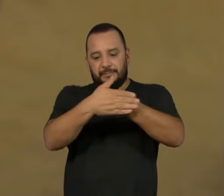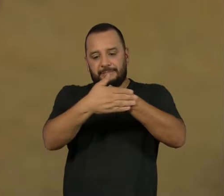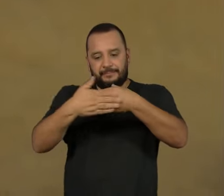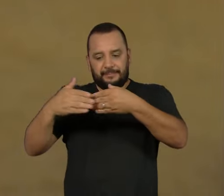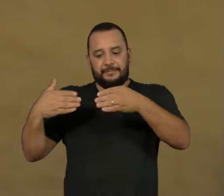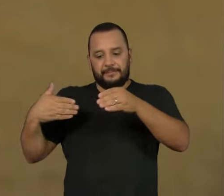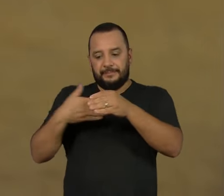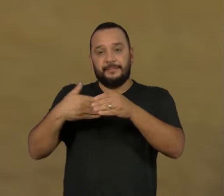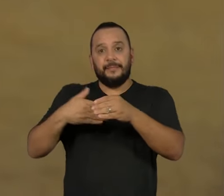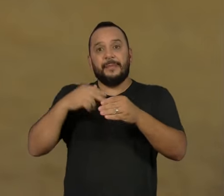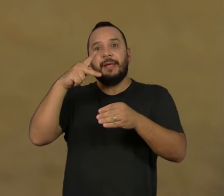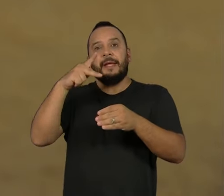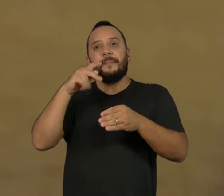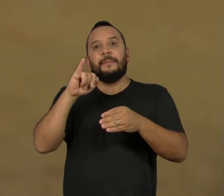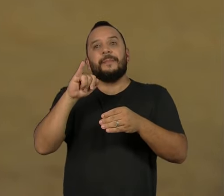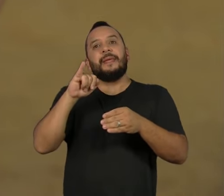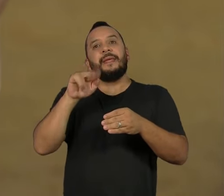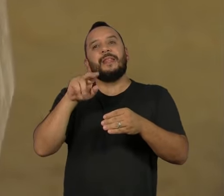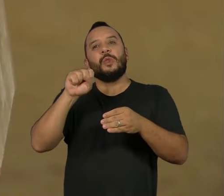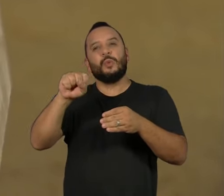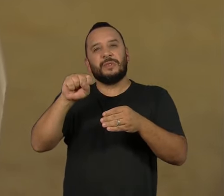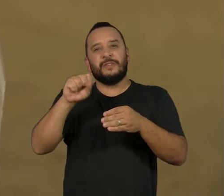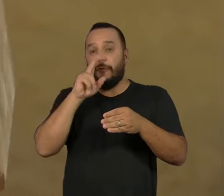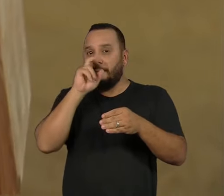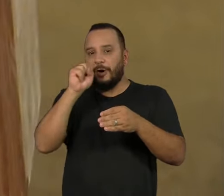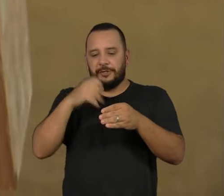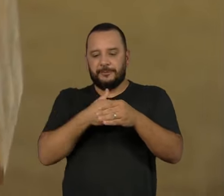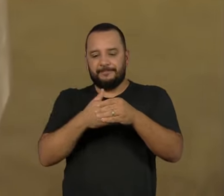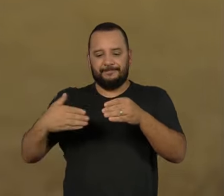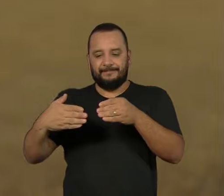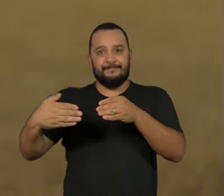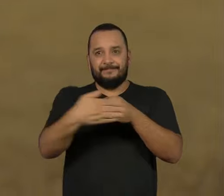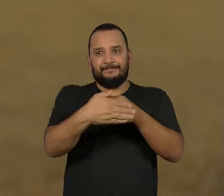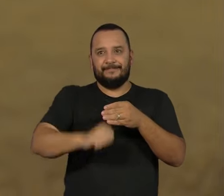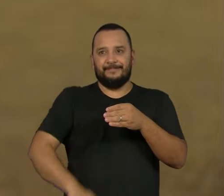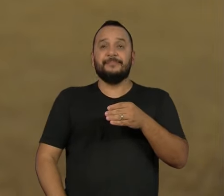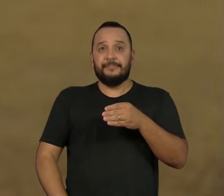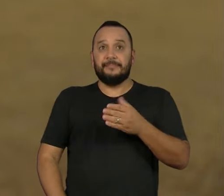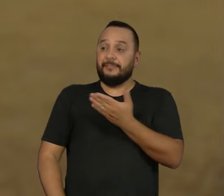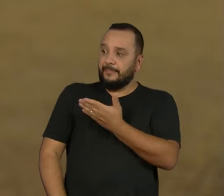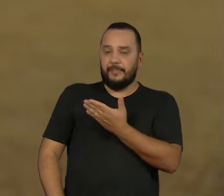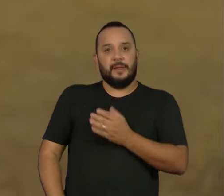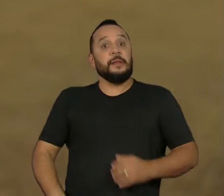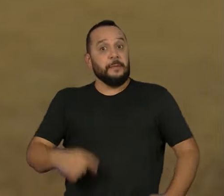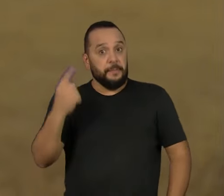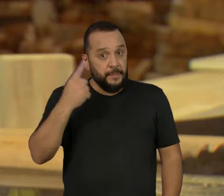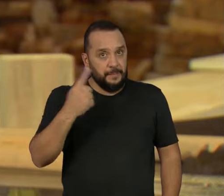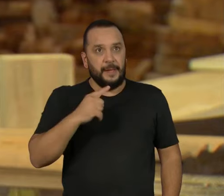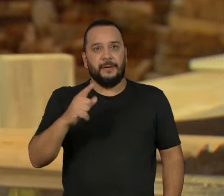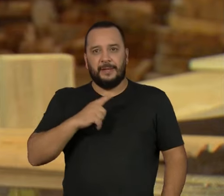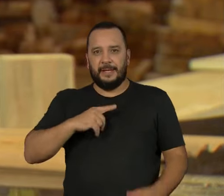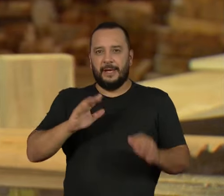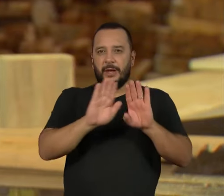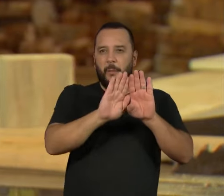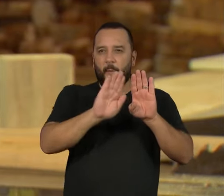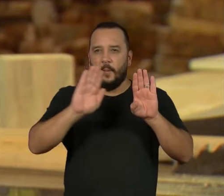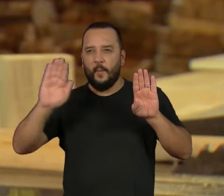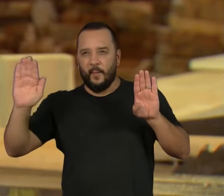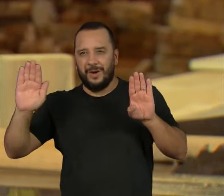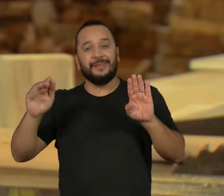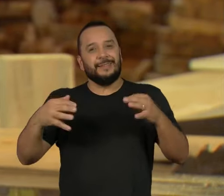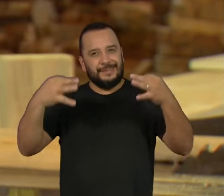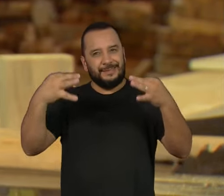para ganhar ainda mais resistência. O primeiro método é processar ele para que ele tenha faces retas. Então, quando você remove para deixar ele